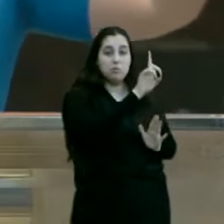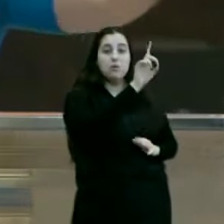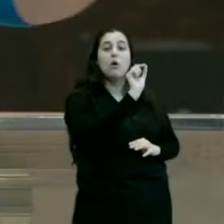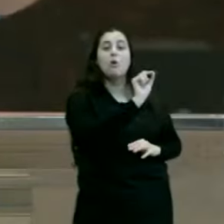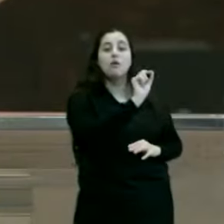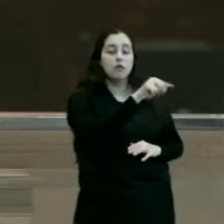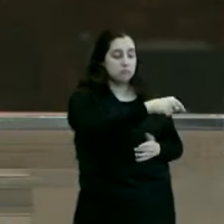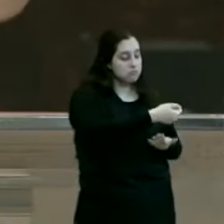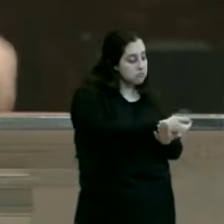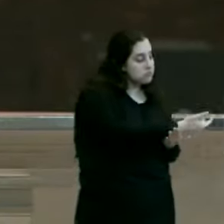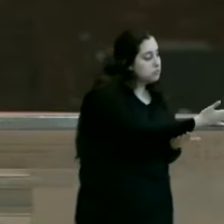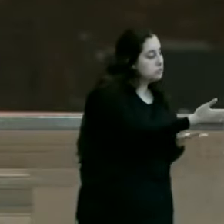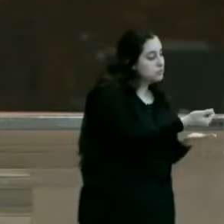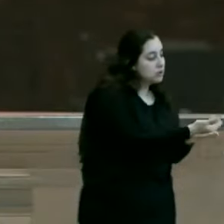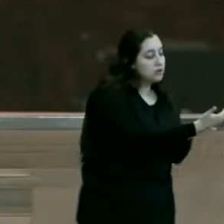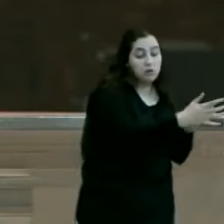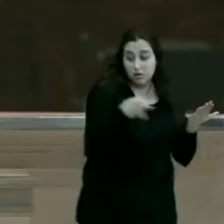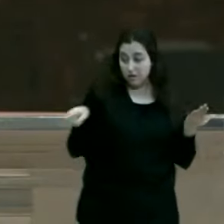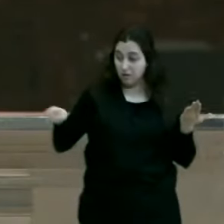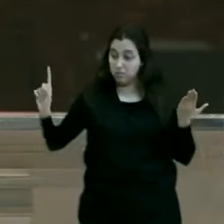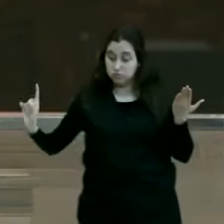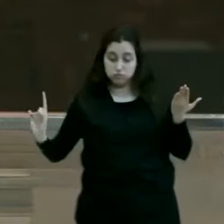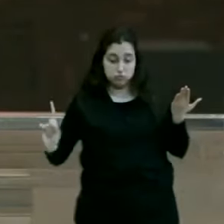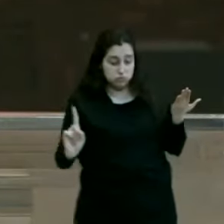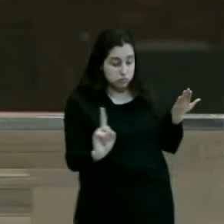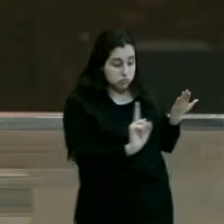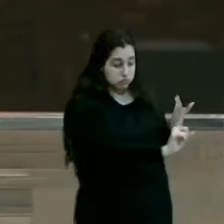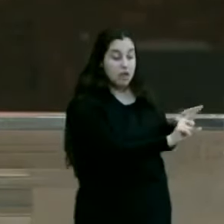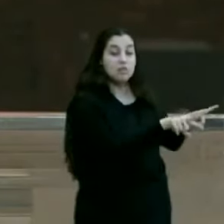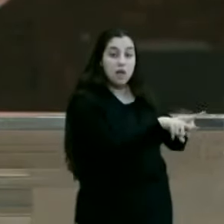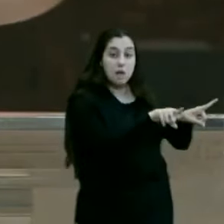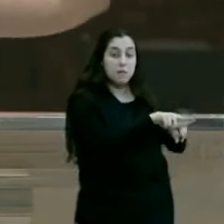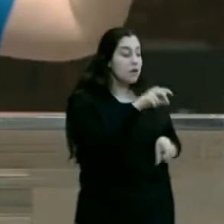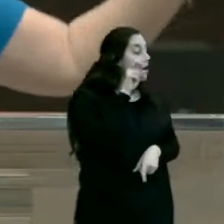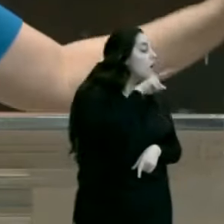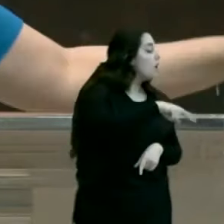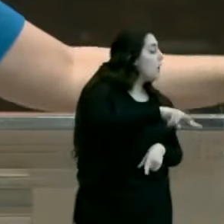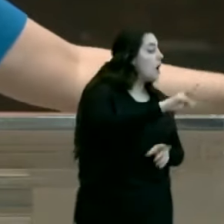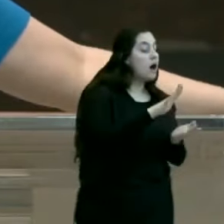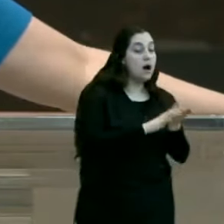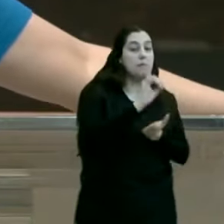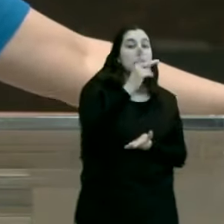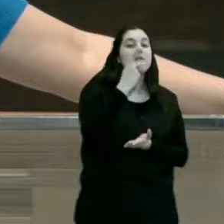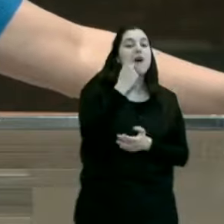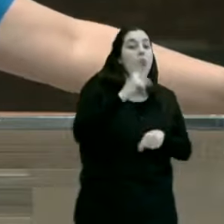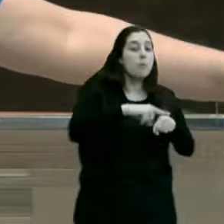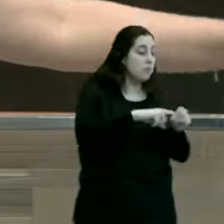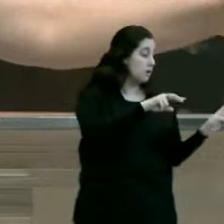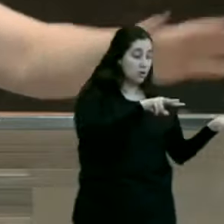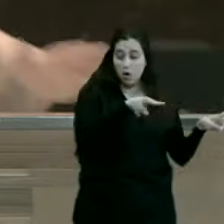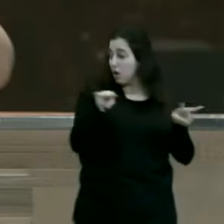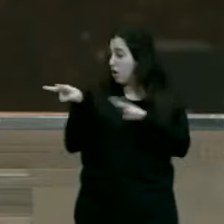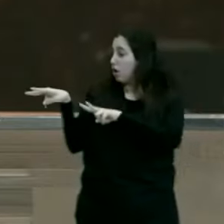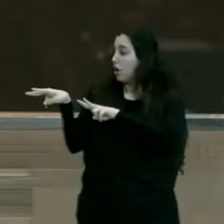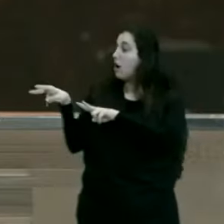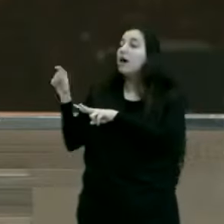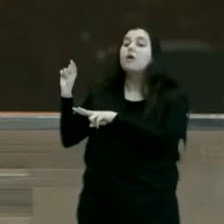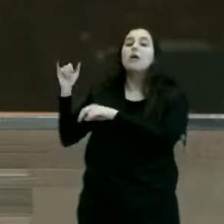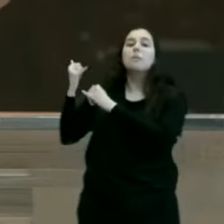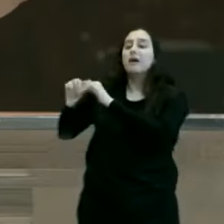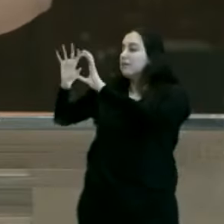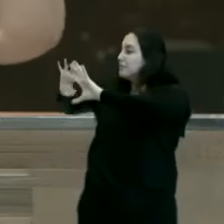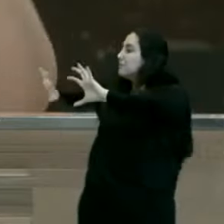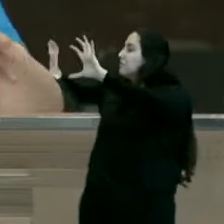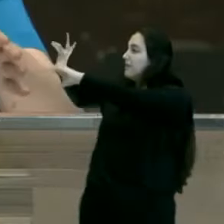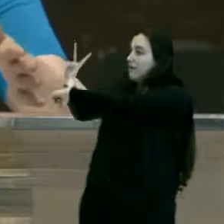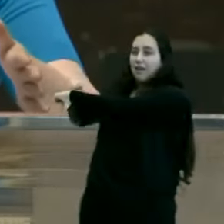eles passavam pelas plantações. E a Bíblia fala que quando olhava-se para trás, é como se uma nuvem de